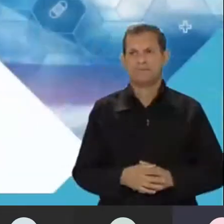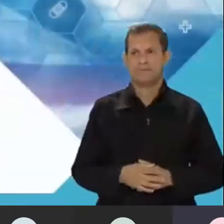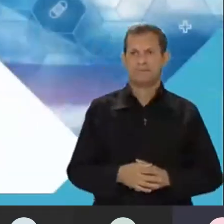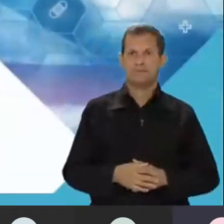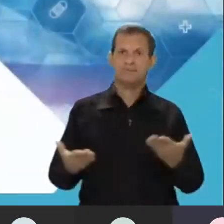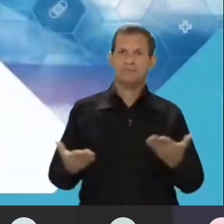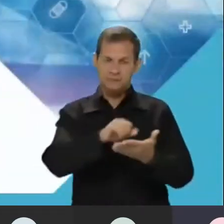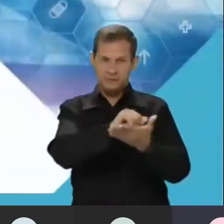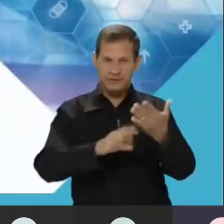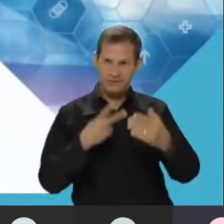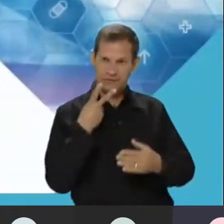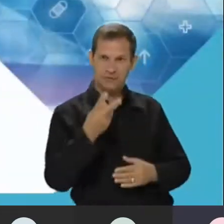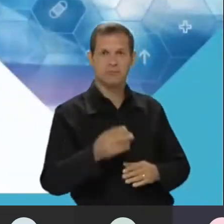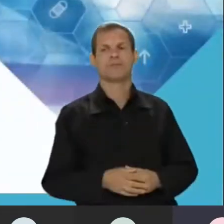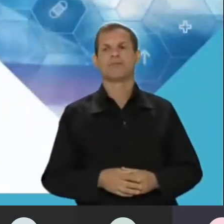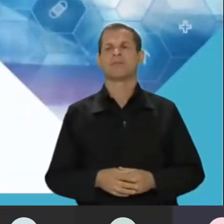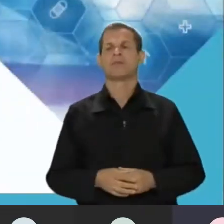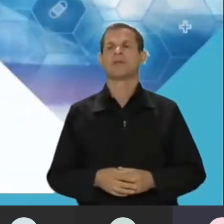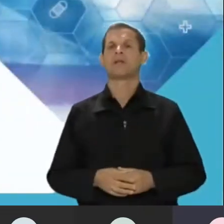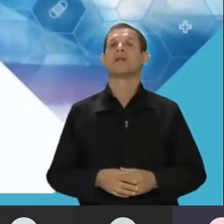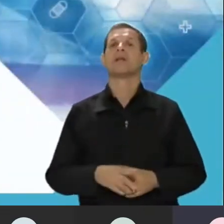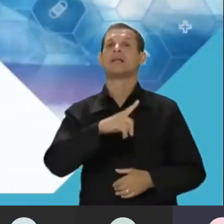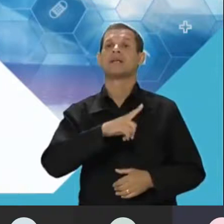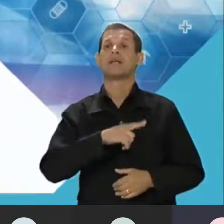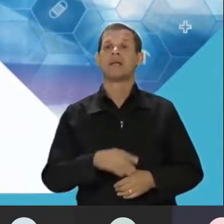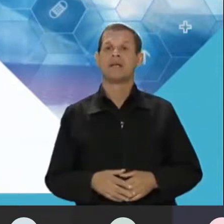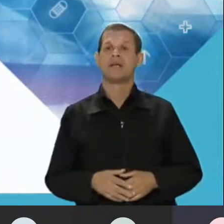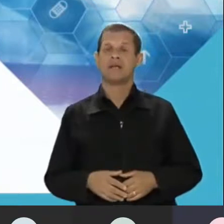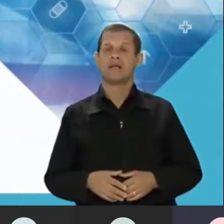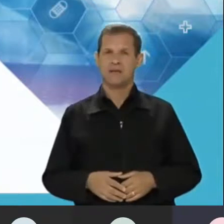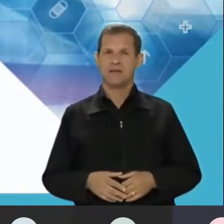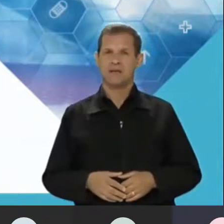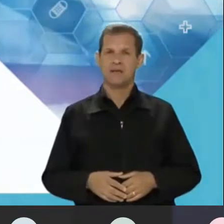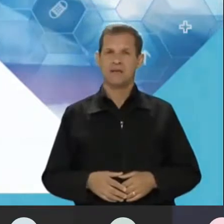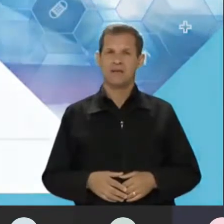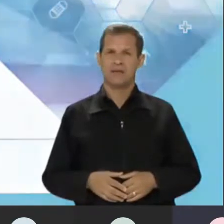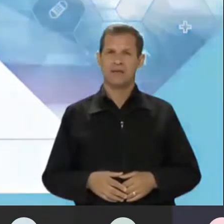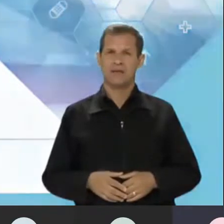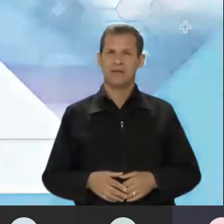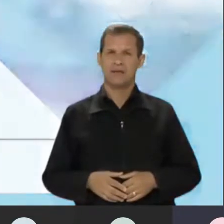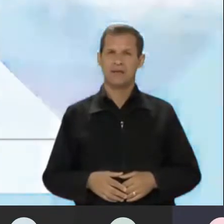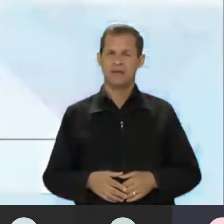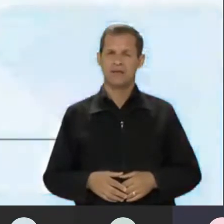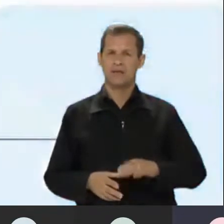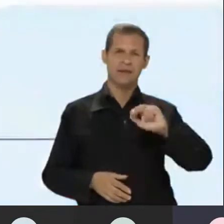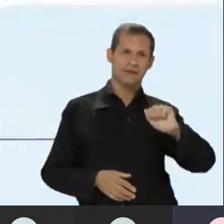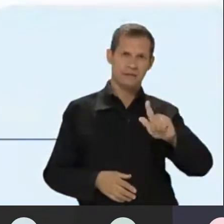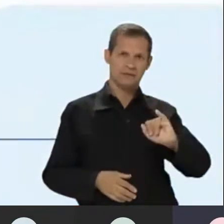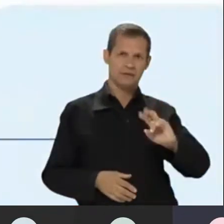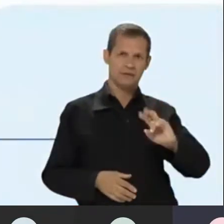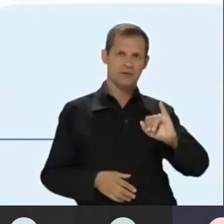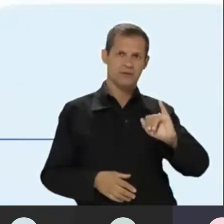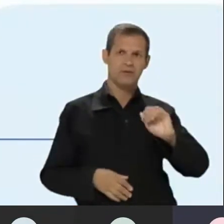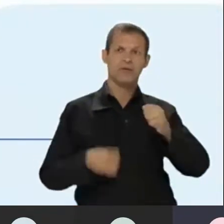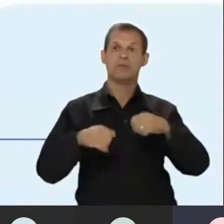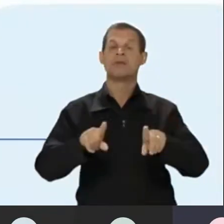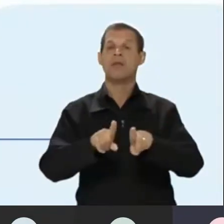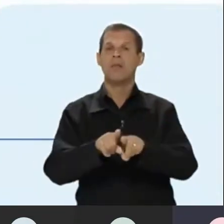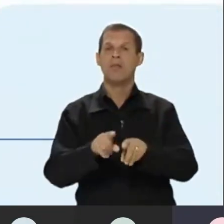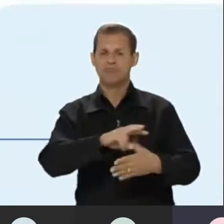Então, vamos ver aqui na nossa atividade 2, que está levando, então, em consideração a carta de Givone. Então,